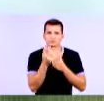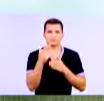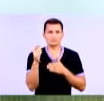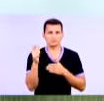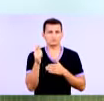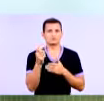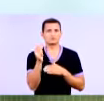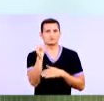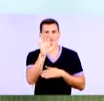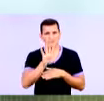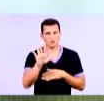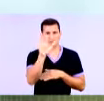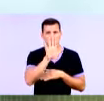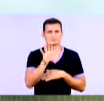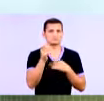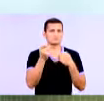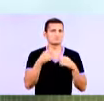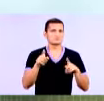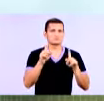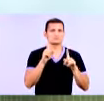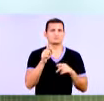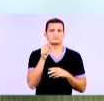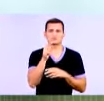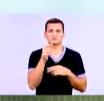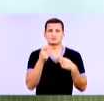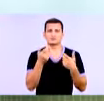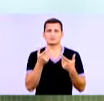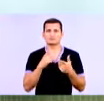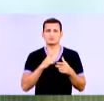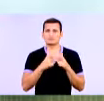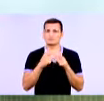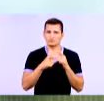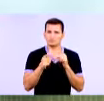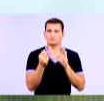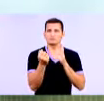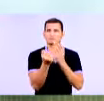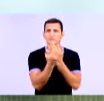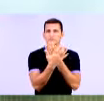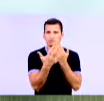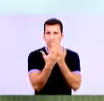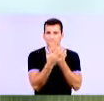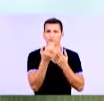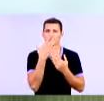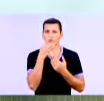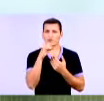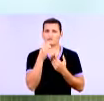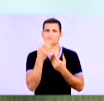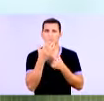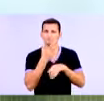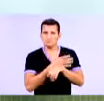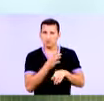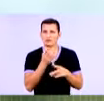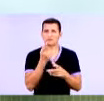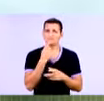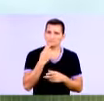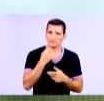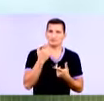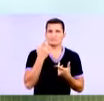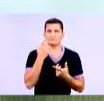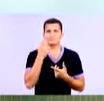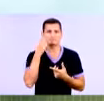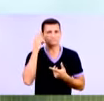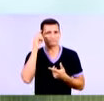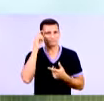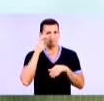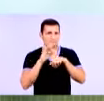em outras imagens, sem necessariamente você ter problema com o fundo da imagem, que é todo branco, que é todo vermelho, que é todo preto, enfim, que tem